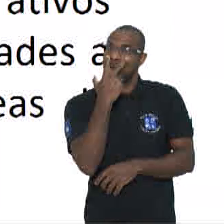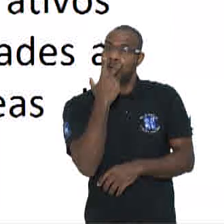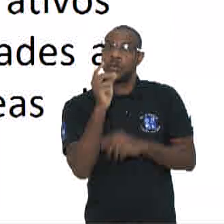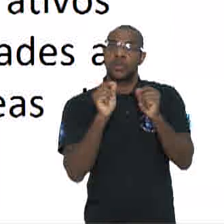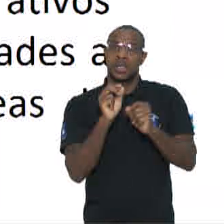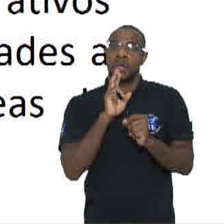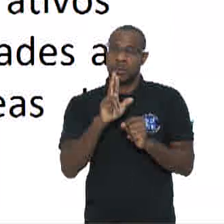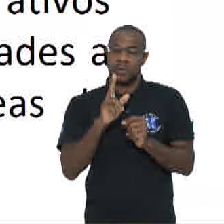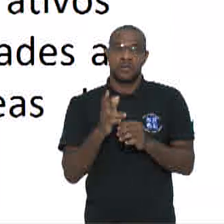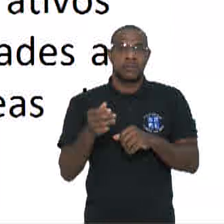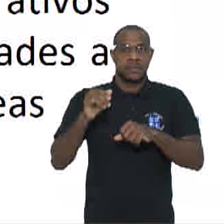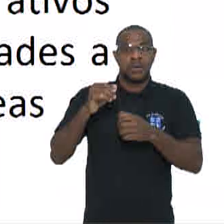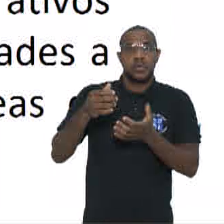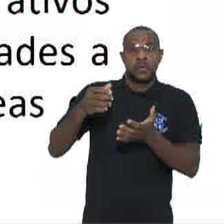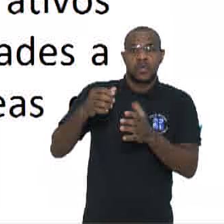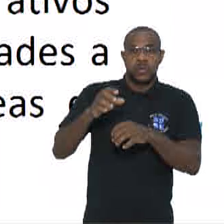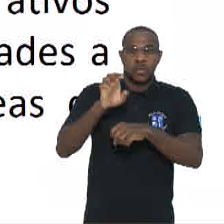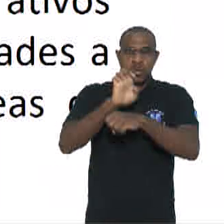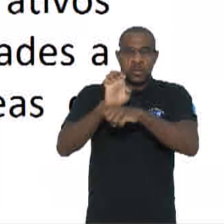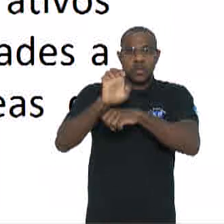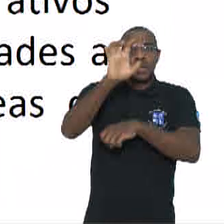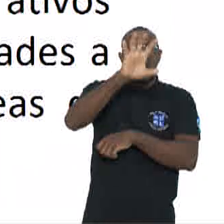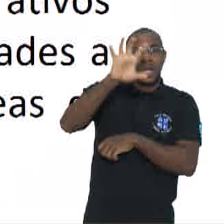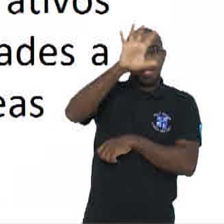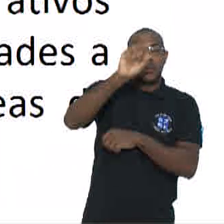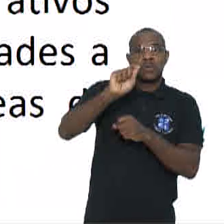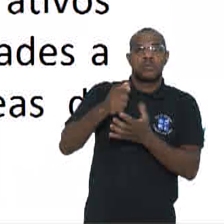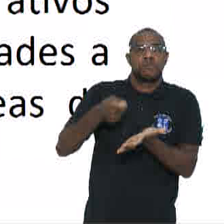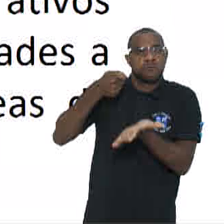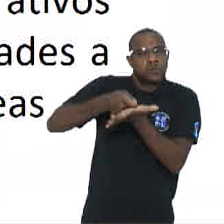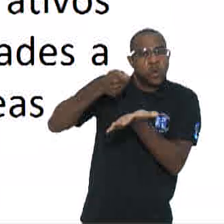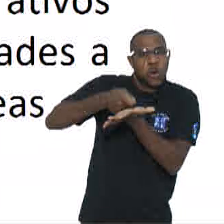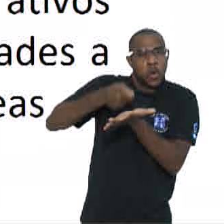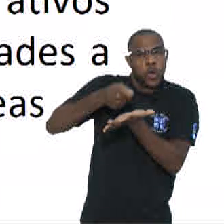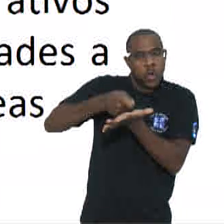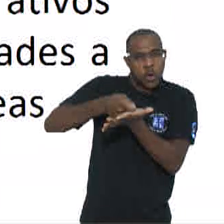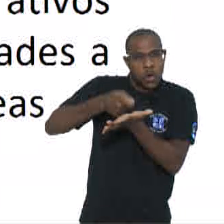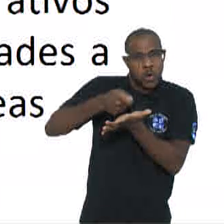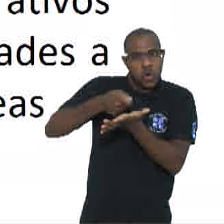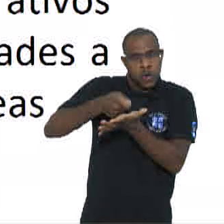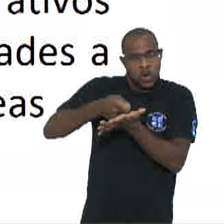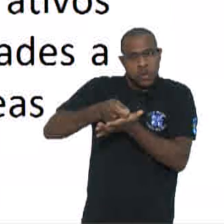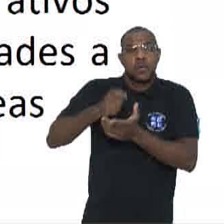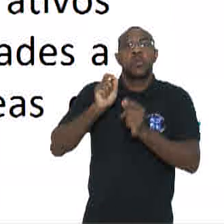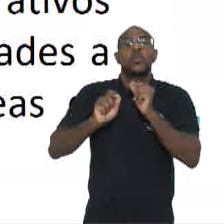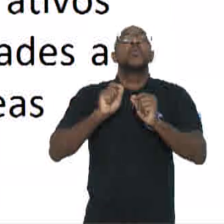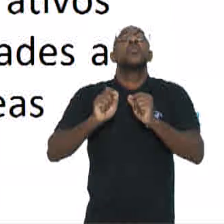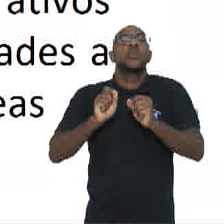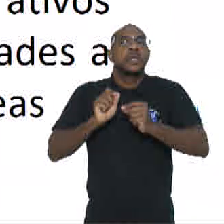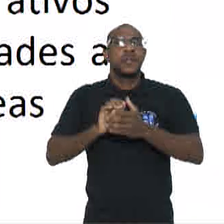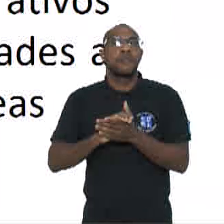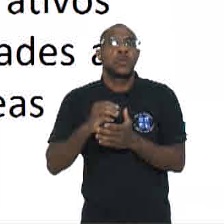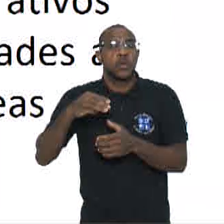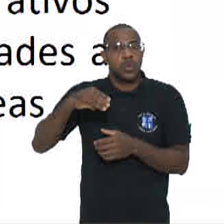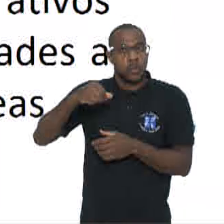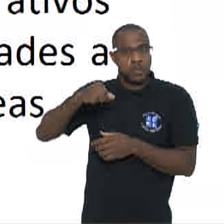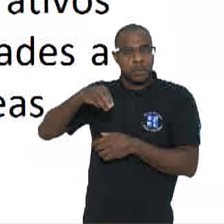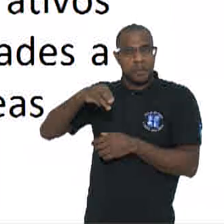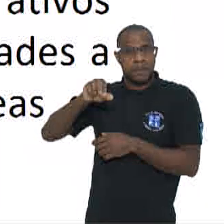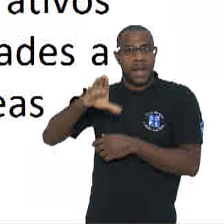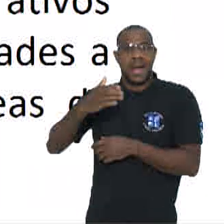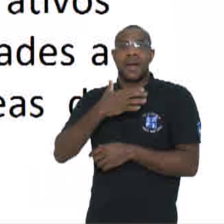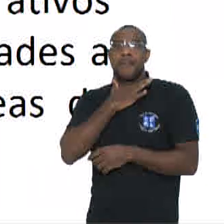Vitória, estado que aplicou as medidas mais rigorosas contra a pandemia no mês de março, relatou